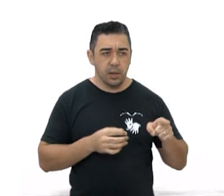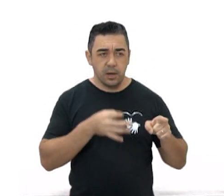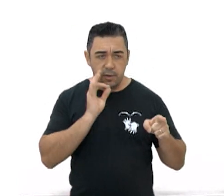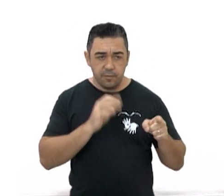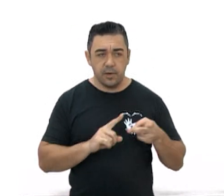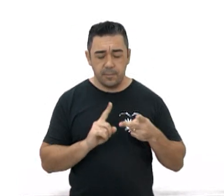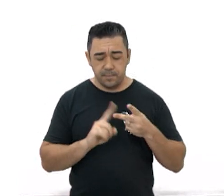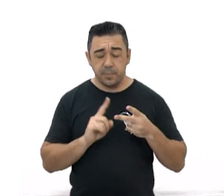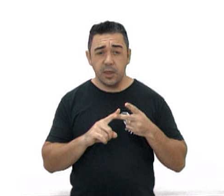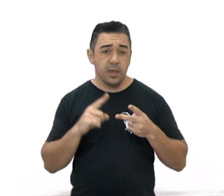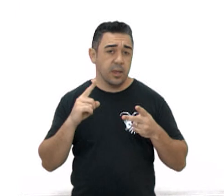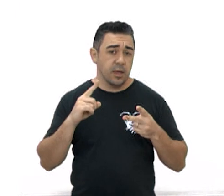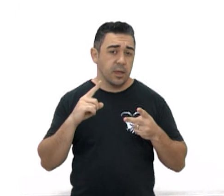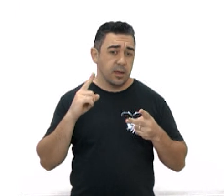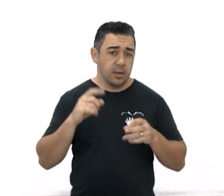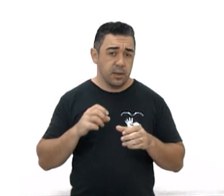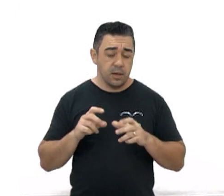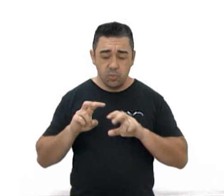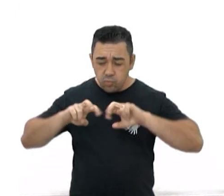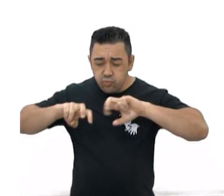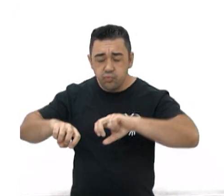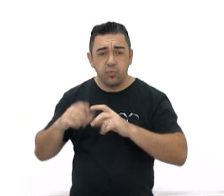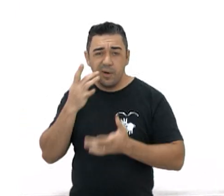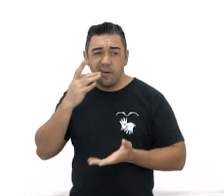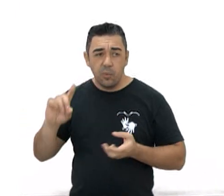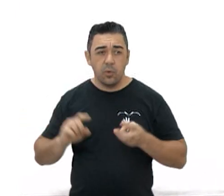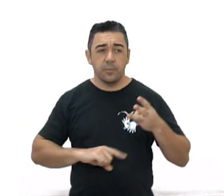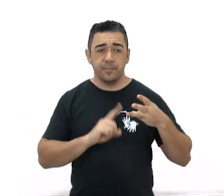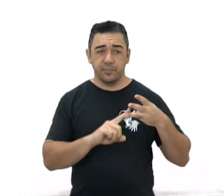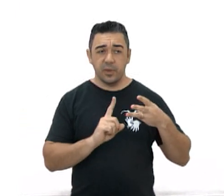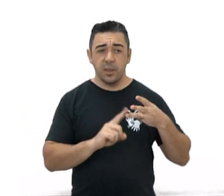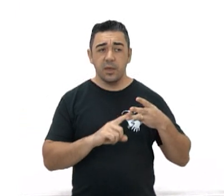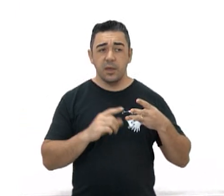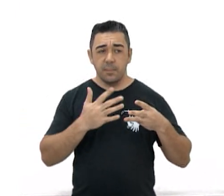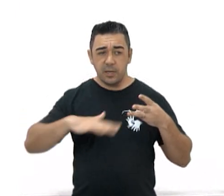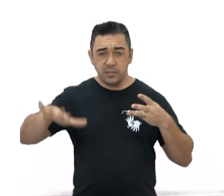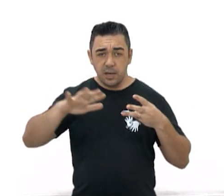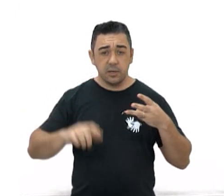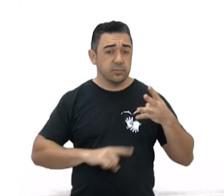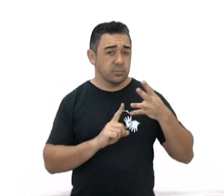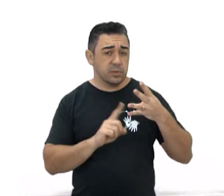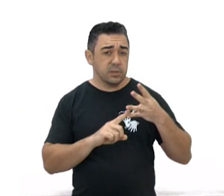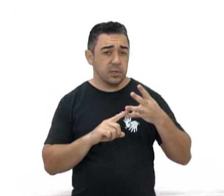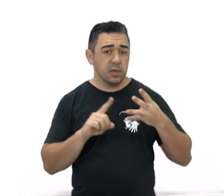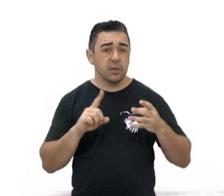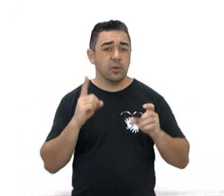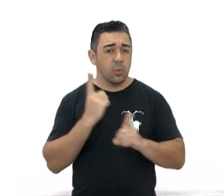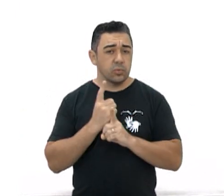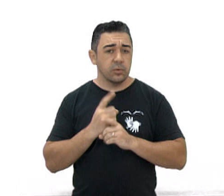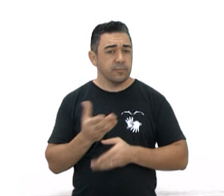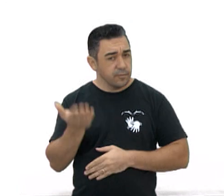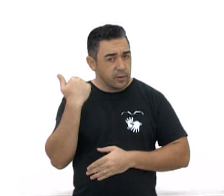B. Minas de ouro. C. Praias e paisagens. Ou D. Soja. Vamos lá?